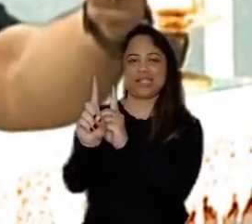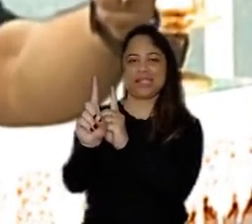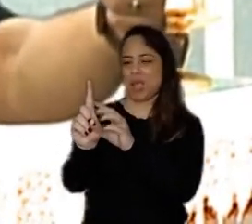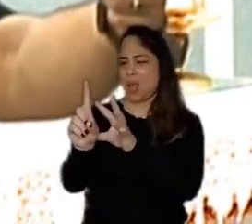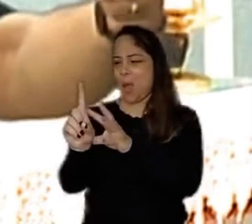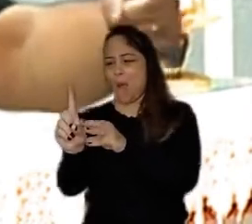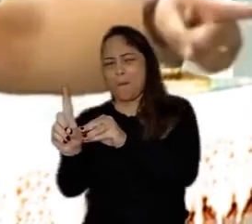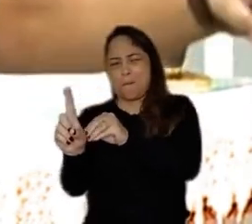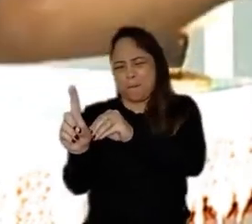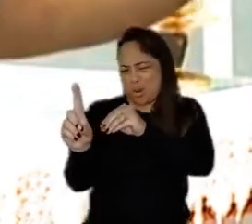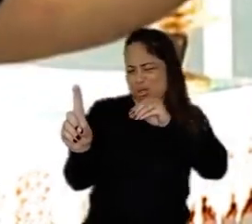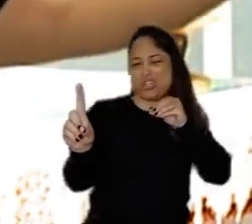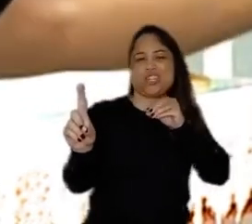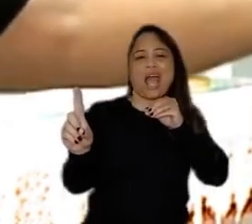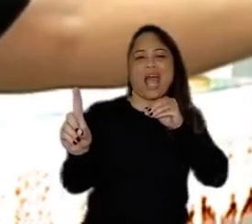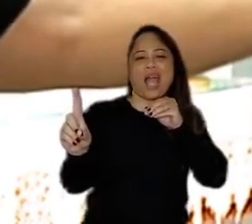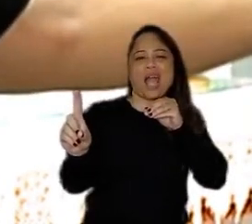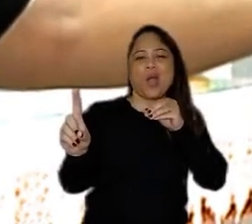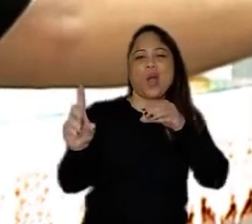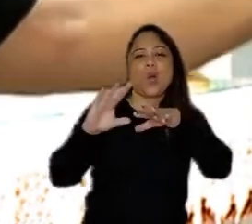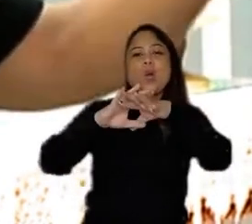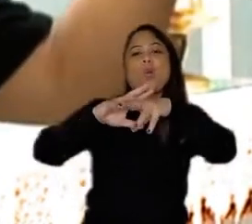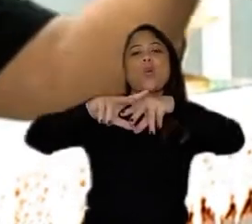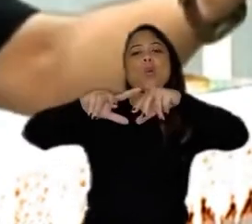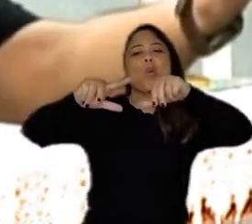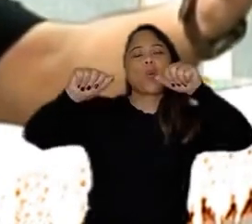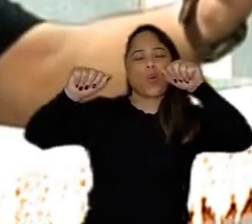arrancar dele uma cura